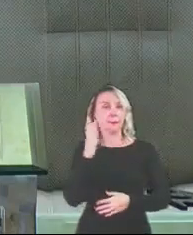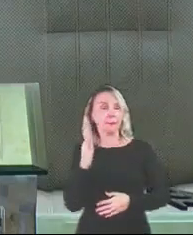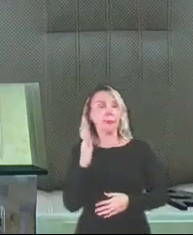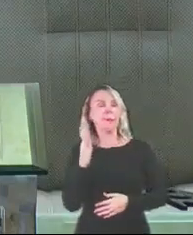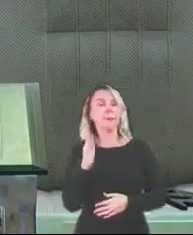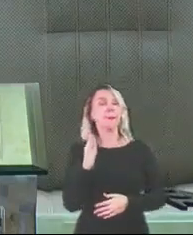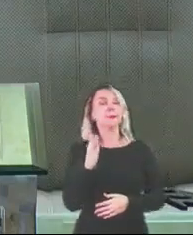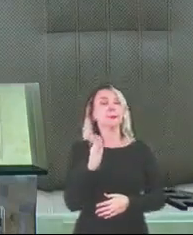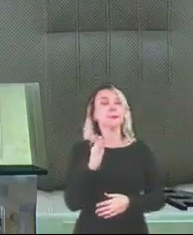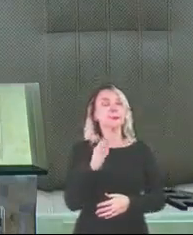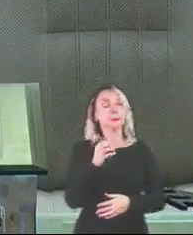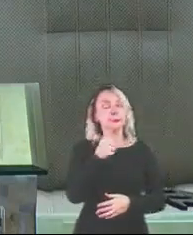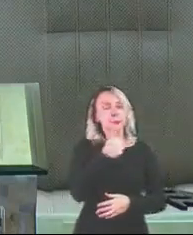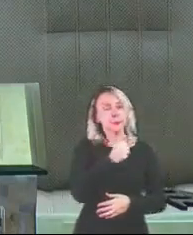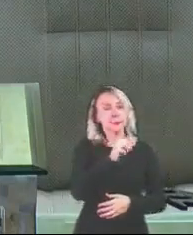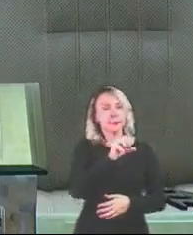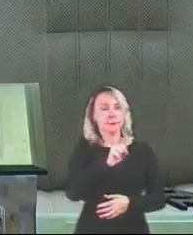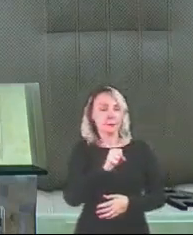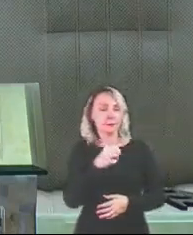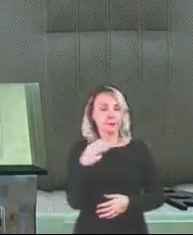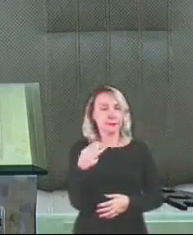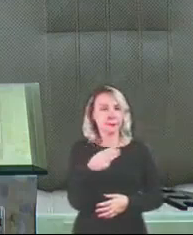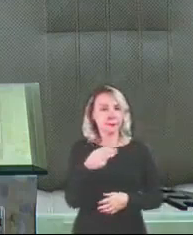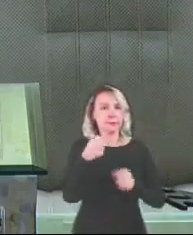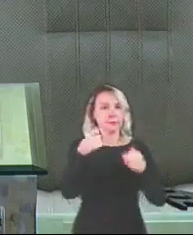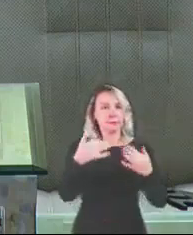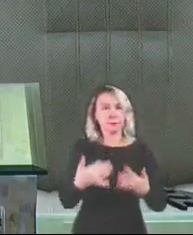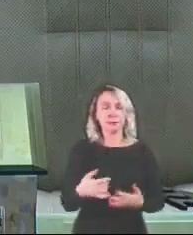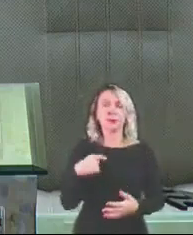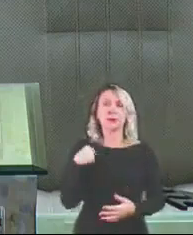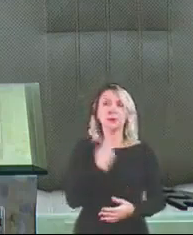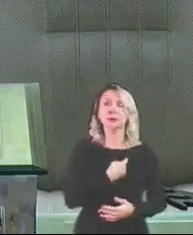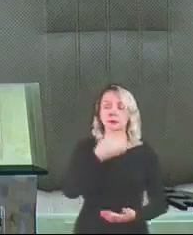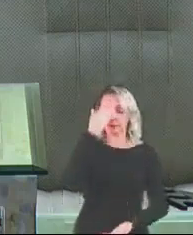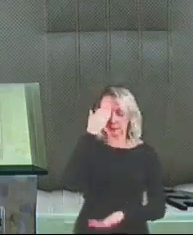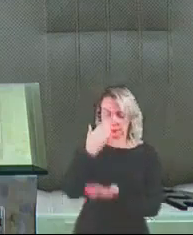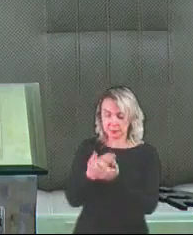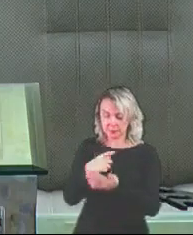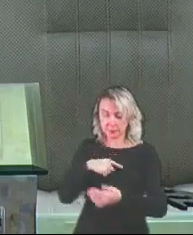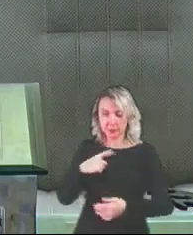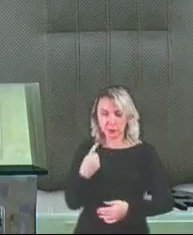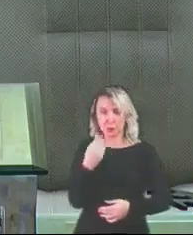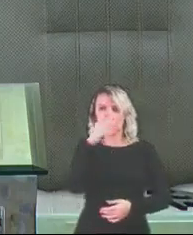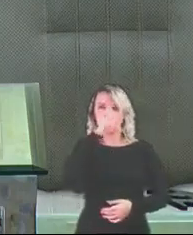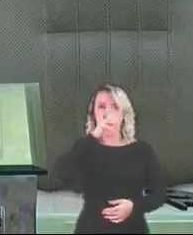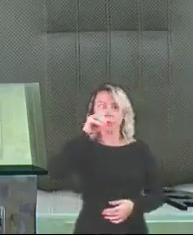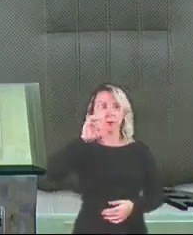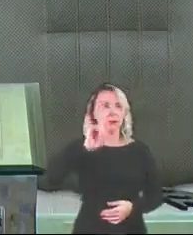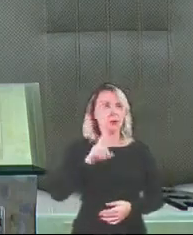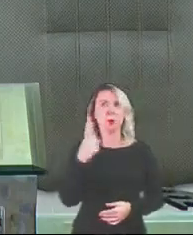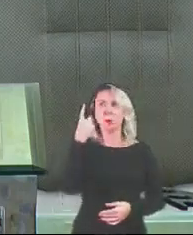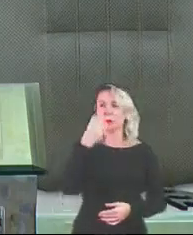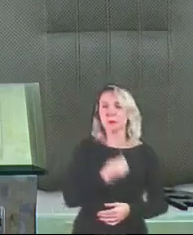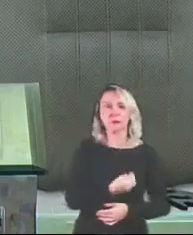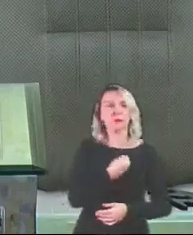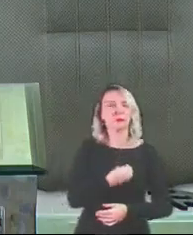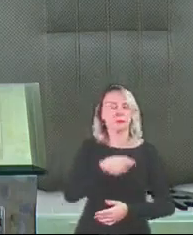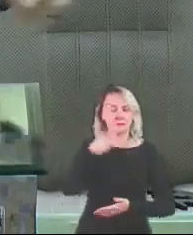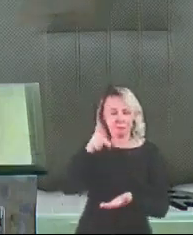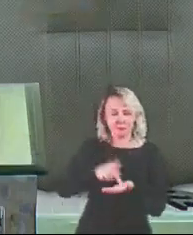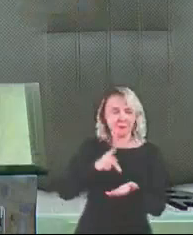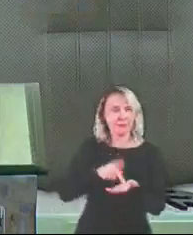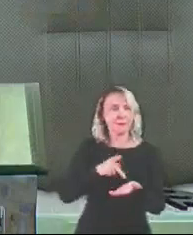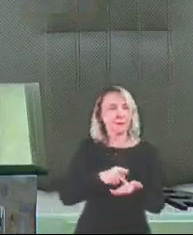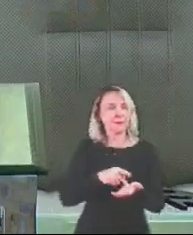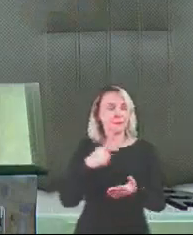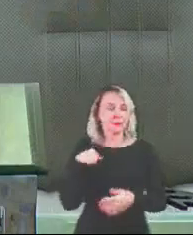Hampshire, de 1833, diz: cremos que há um Deus, e somente um Deus vivo e verdadeiro.